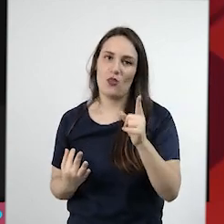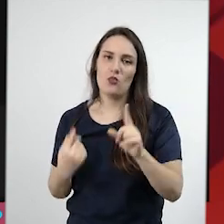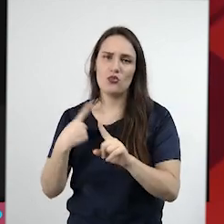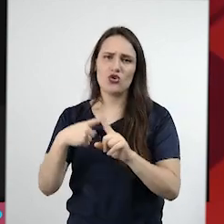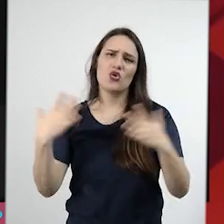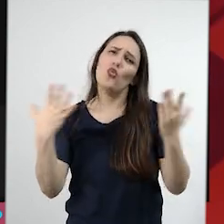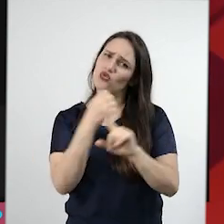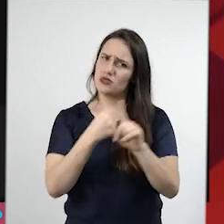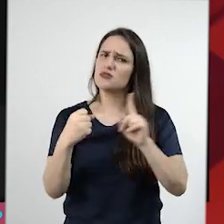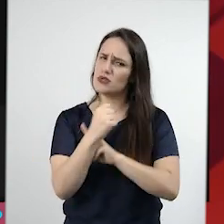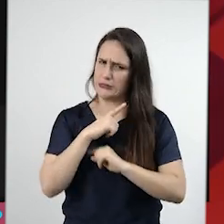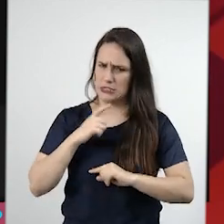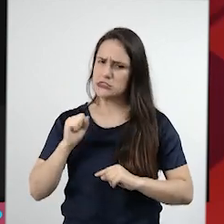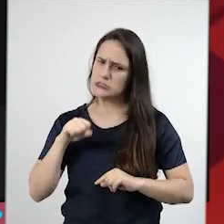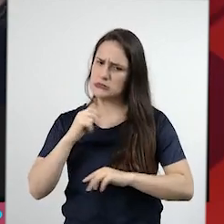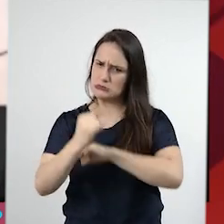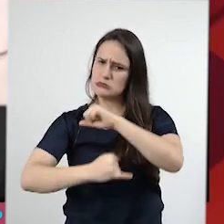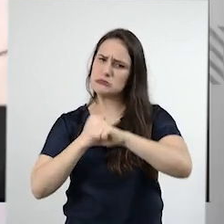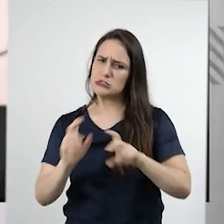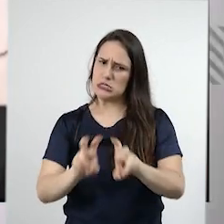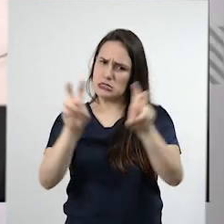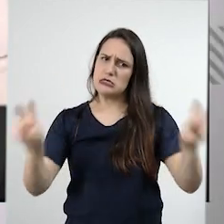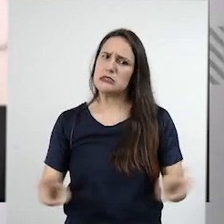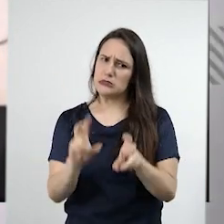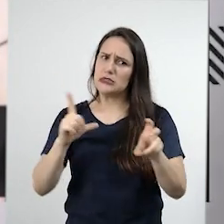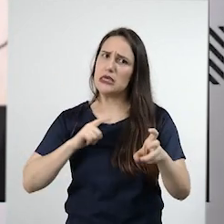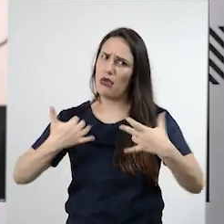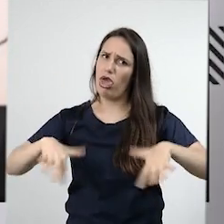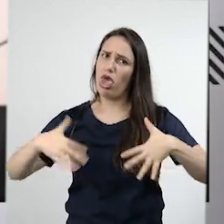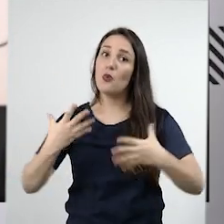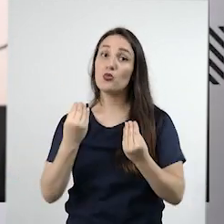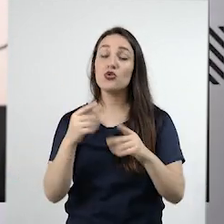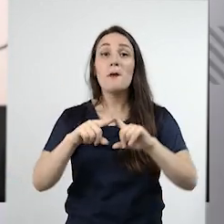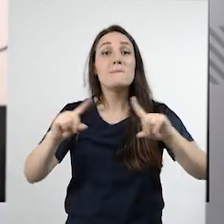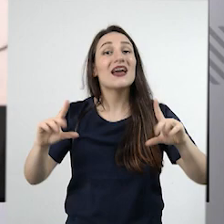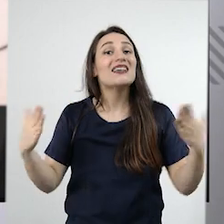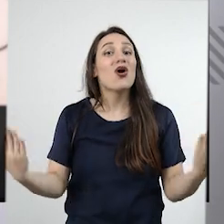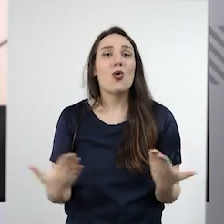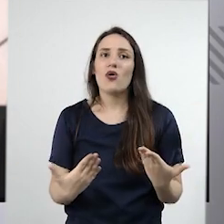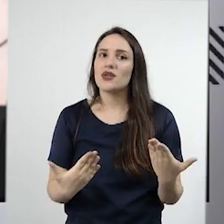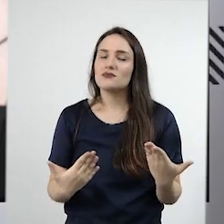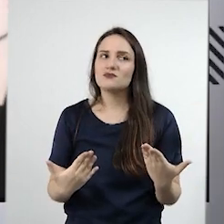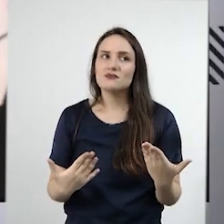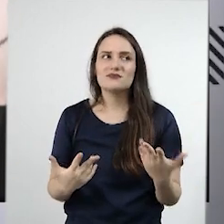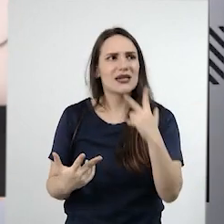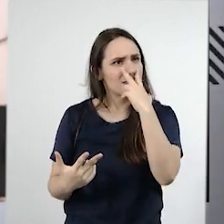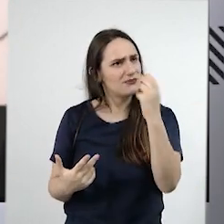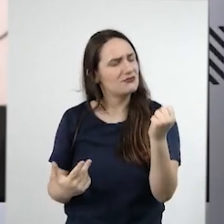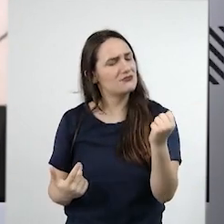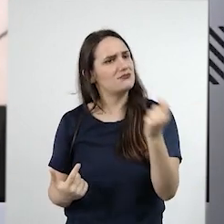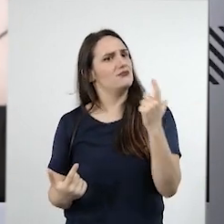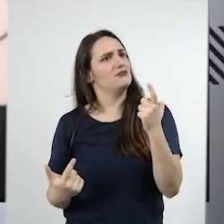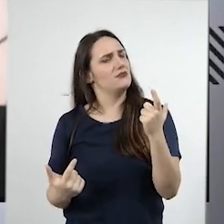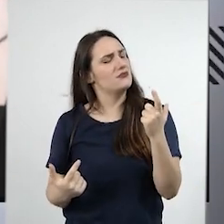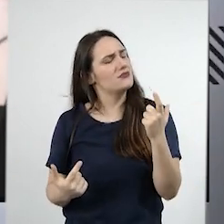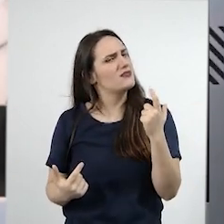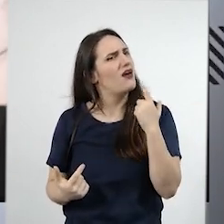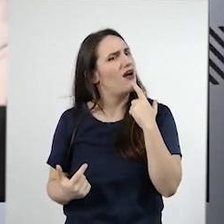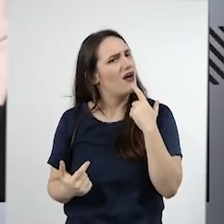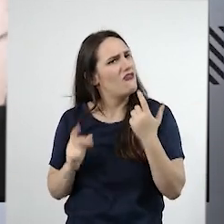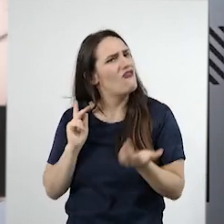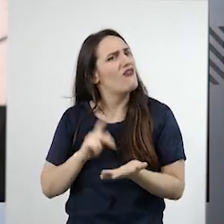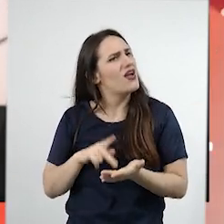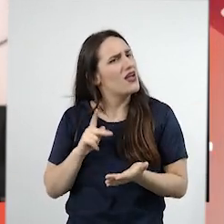sociedade muito virtual, eu visualizo que esse momento que a gente está vivendo está fazendo todo mundo pensar